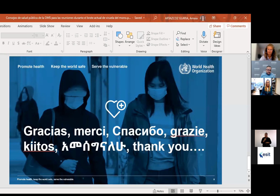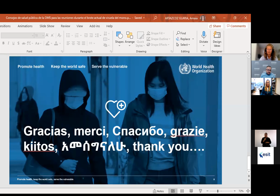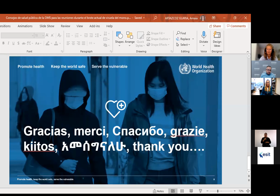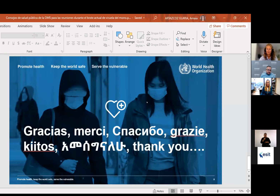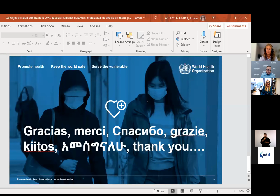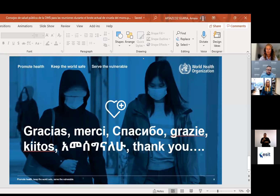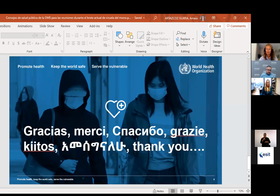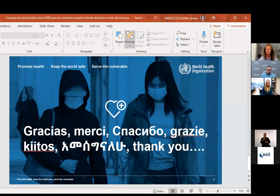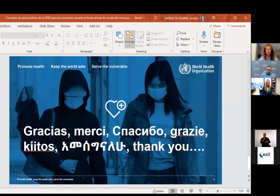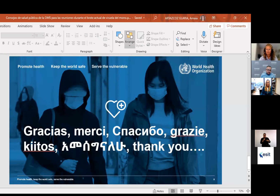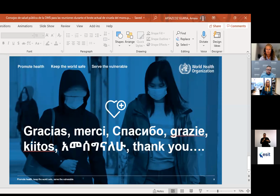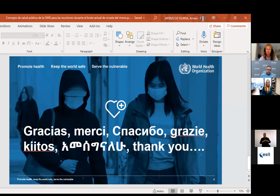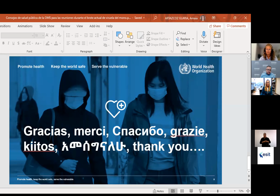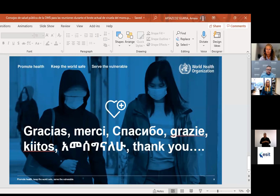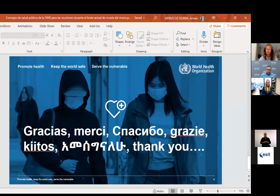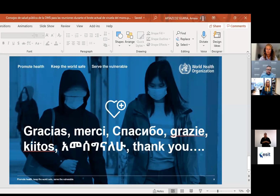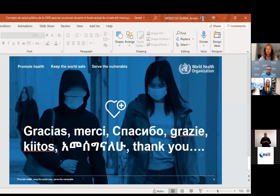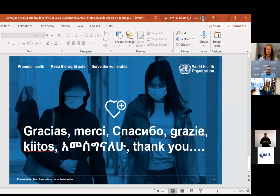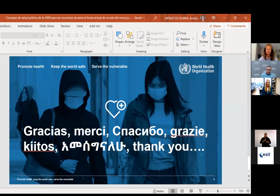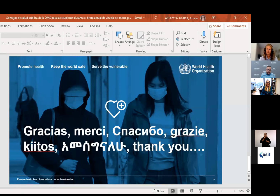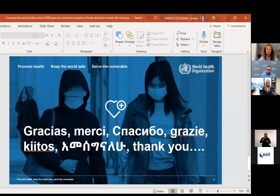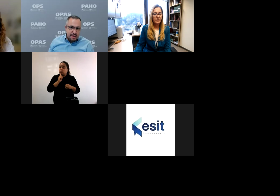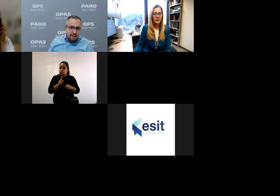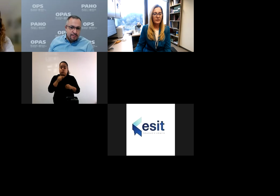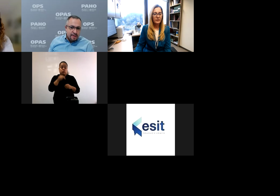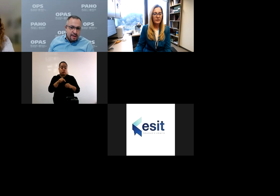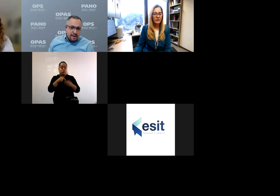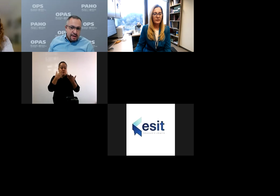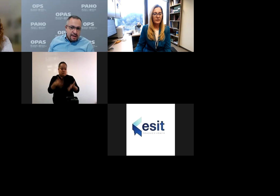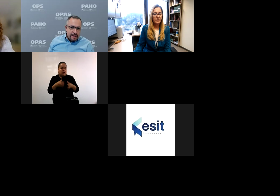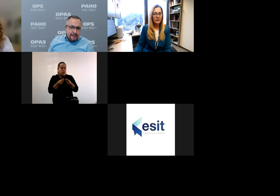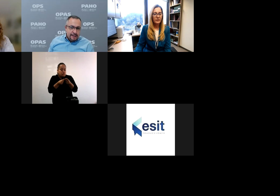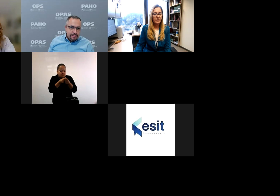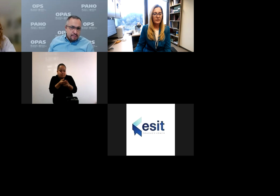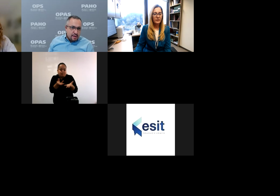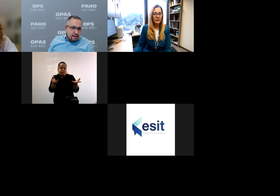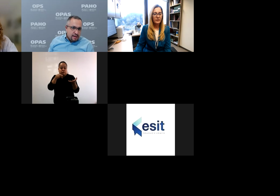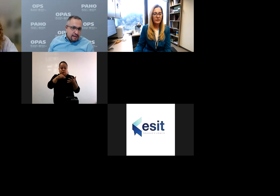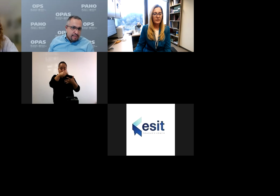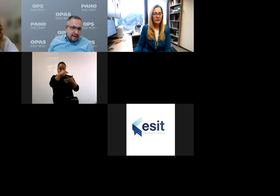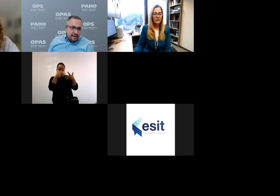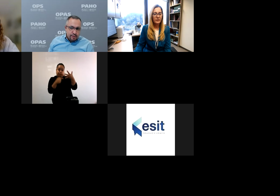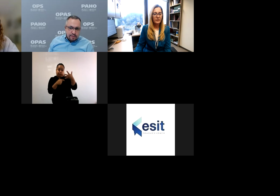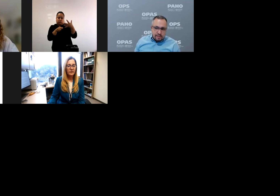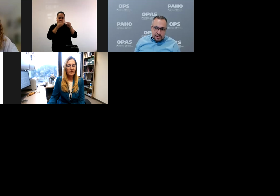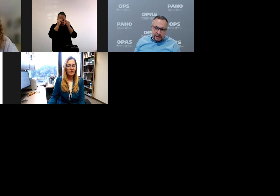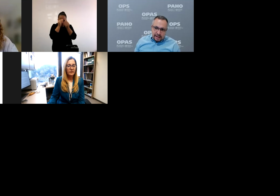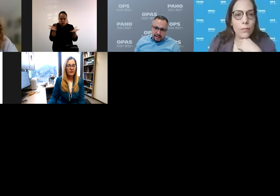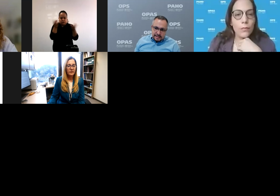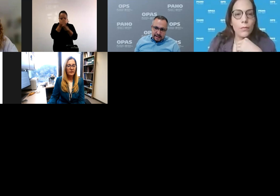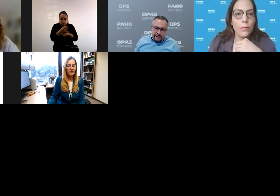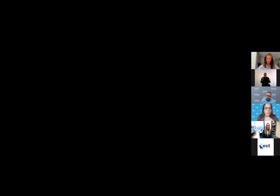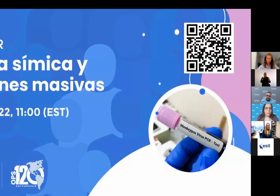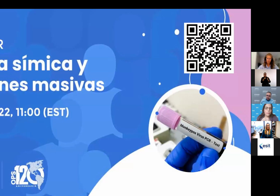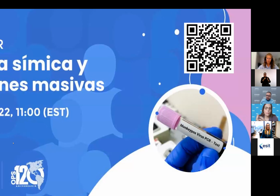vamos a estar compartiendo además los recursos que se han mencionado. Vamos estar compartilhando os recursos